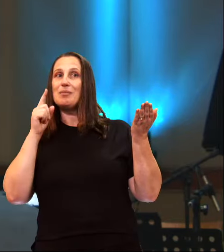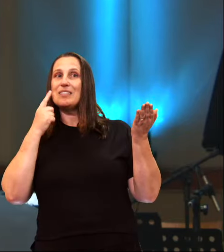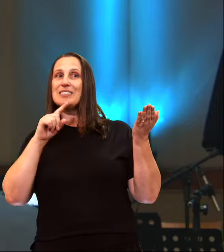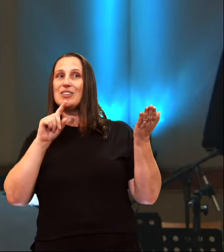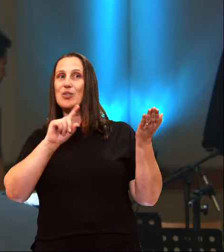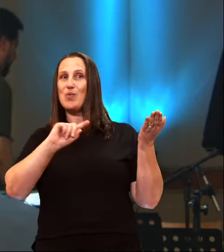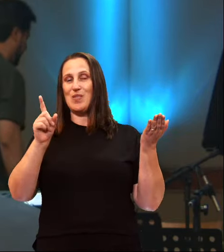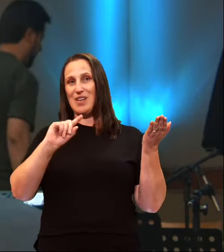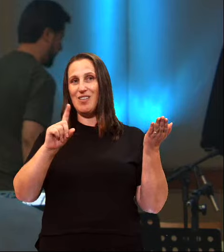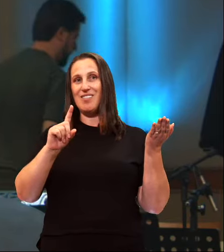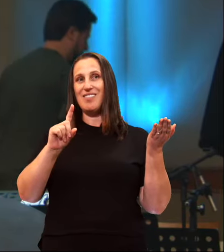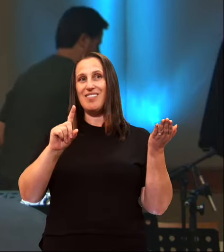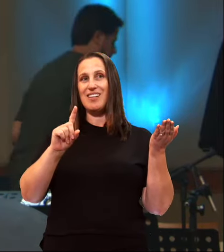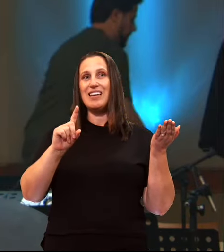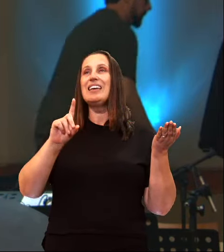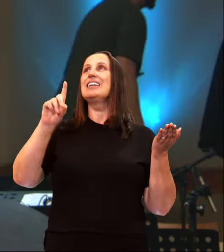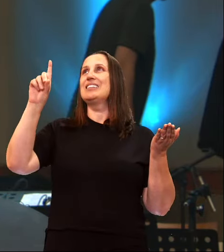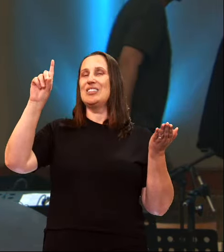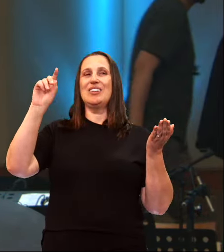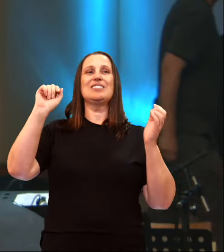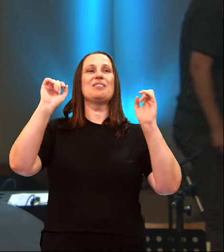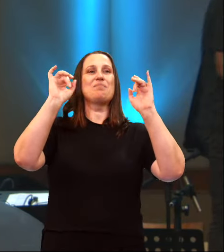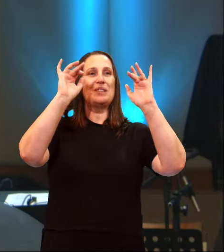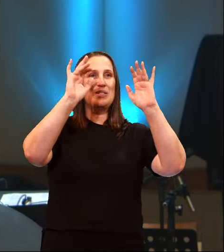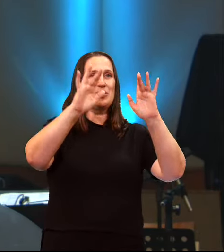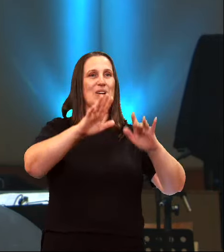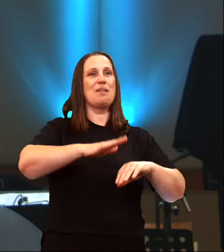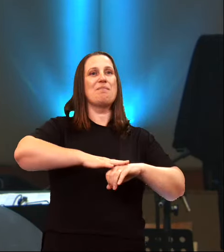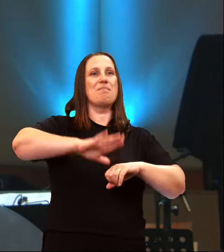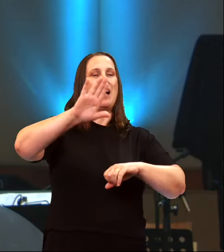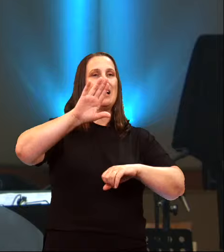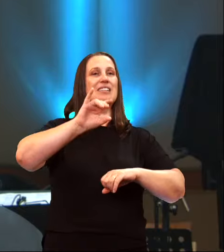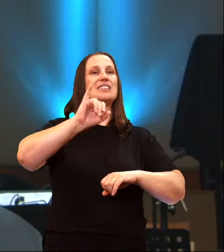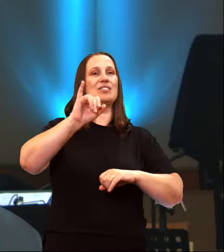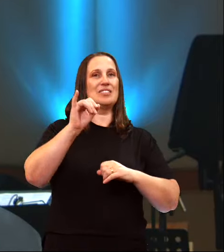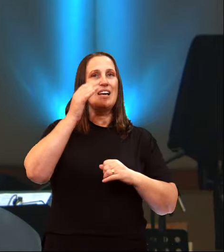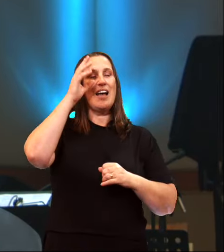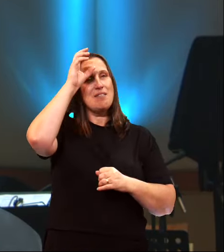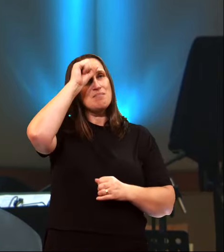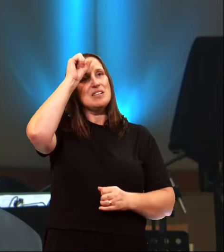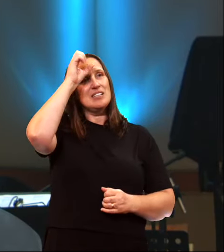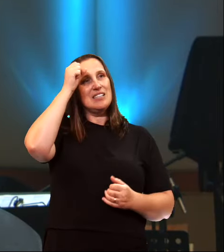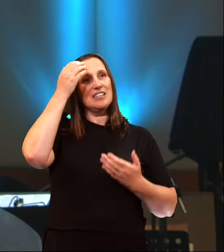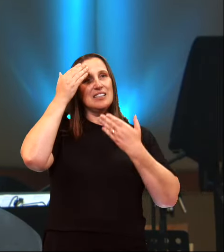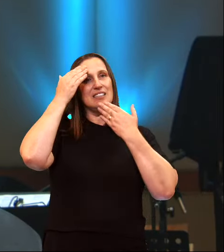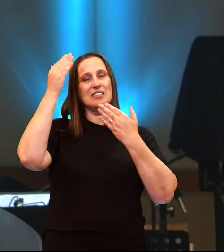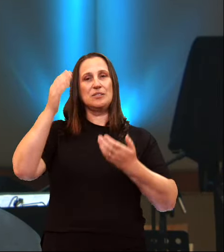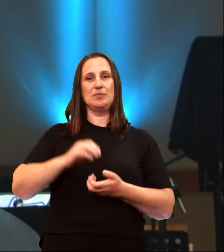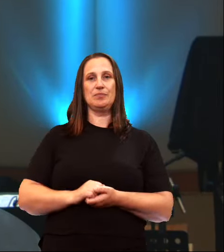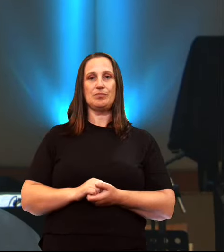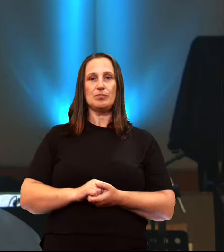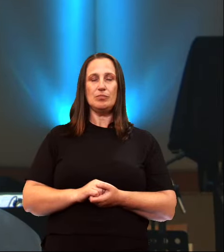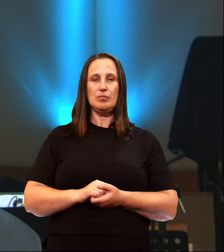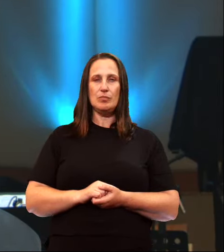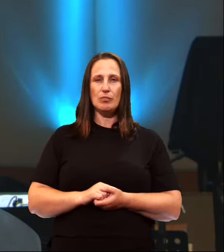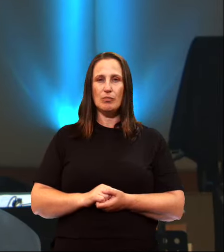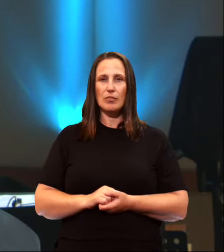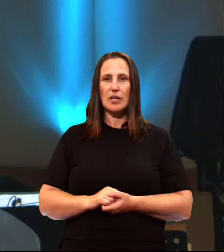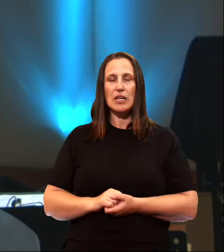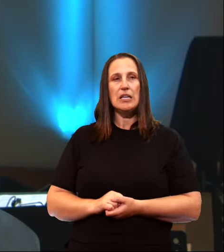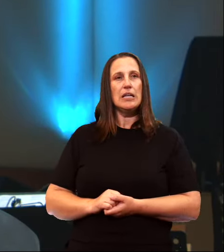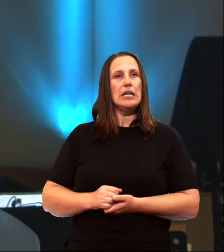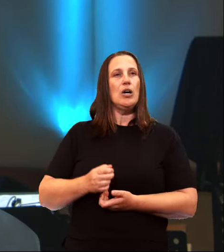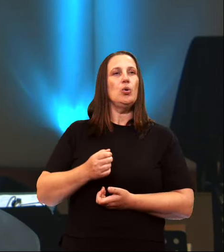ainda mais. A Bíblia conta uma história que a gente não entende. 10 leprosos vieram, Jesus cuidou os 10, só um voltou